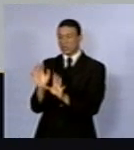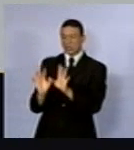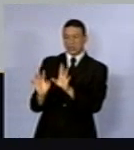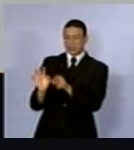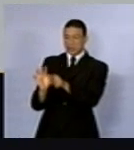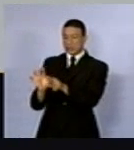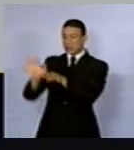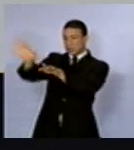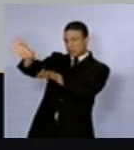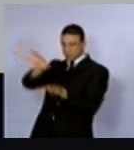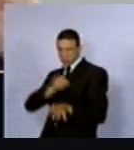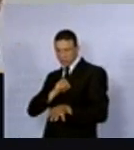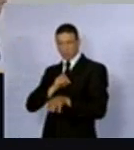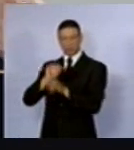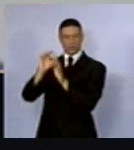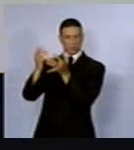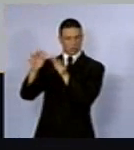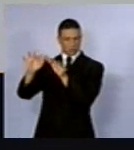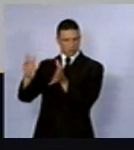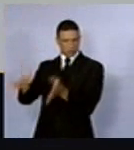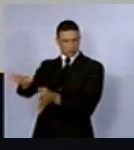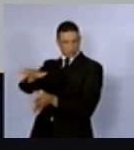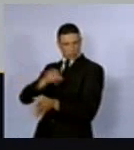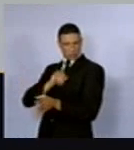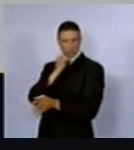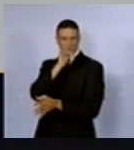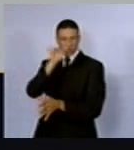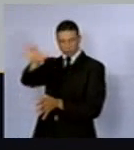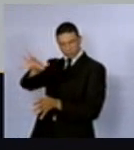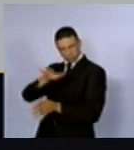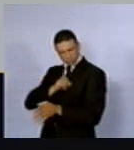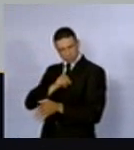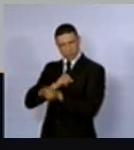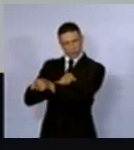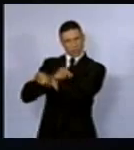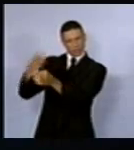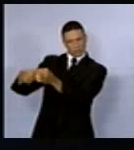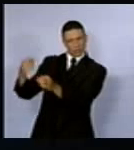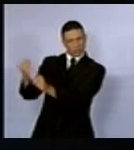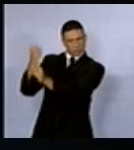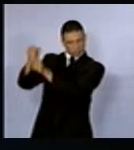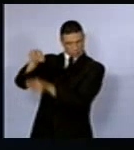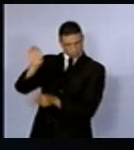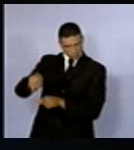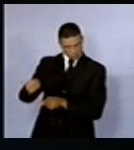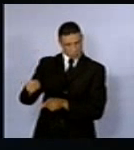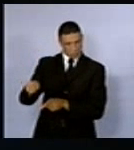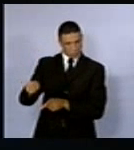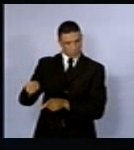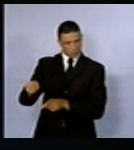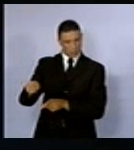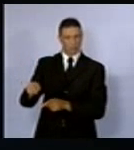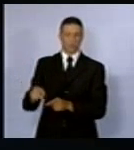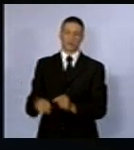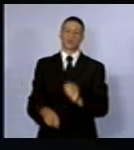que são atingidas por esse campo eletromagnético? A questão aqui é o seguinte,